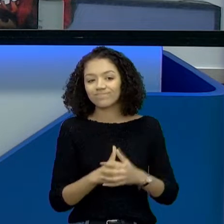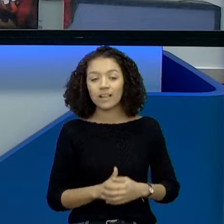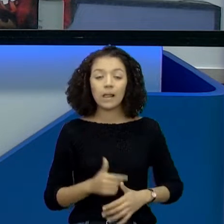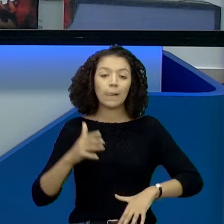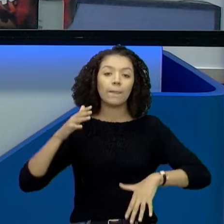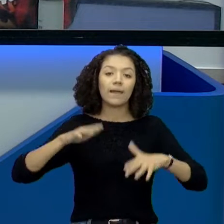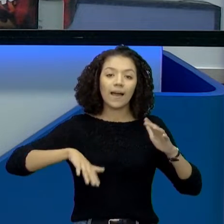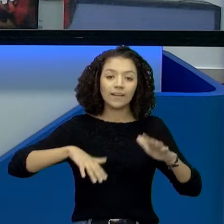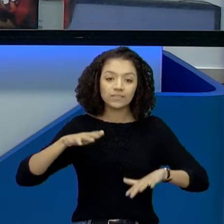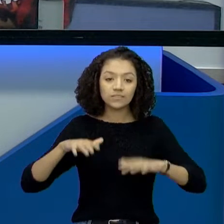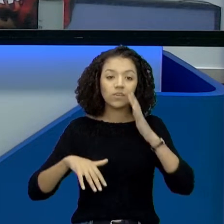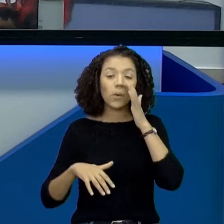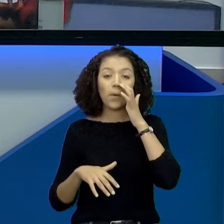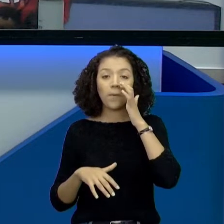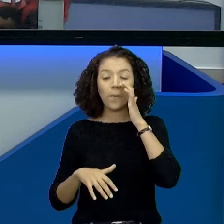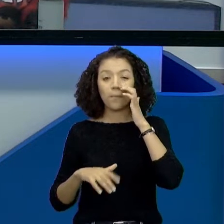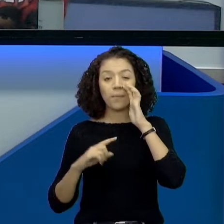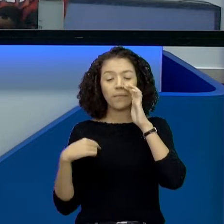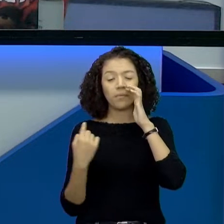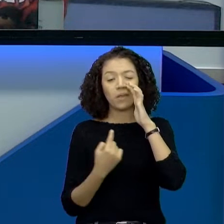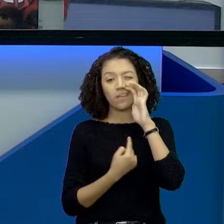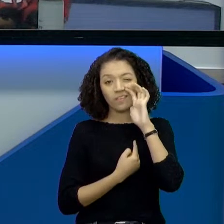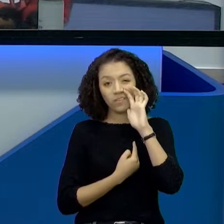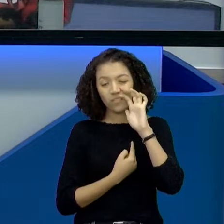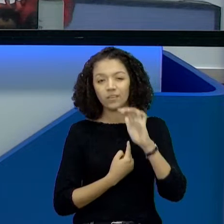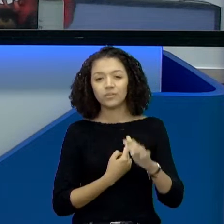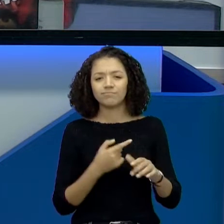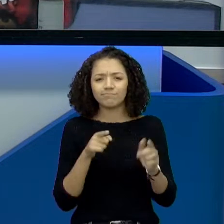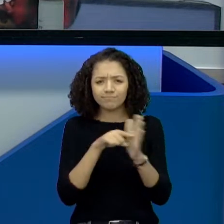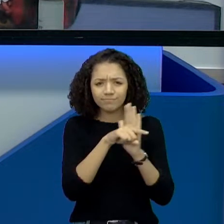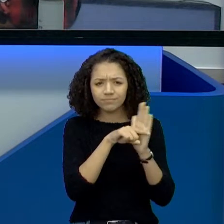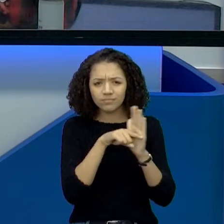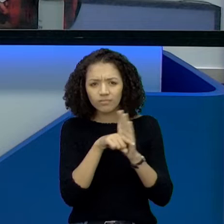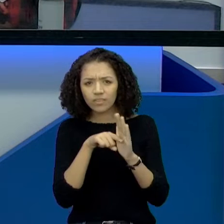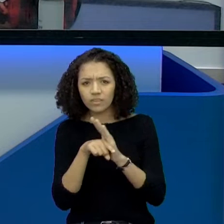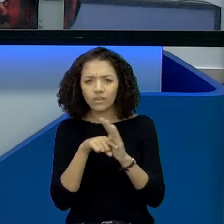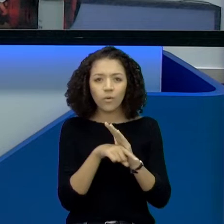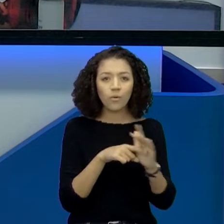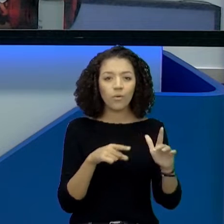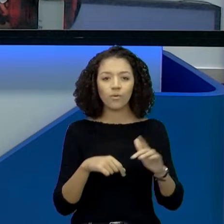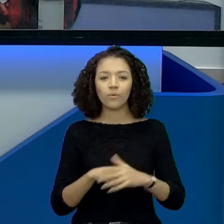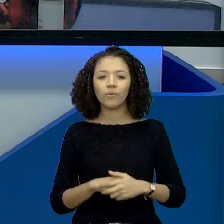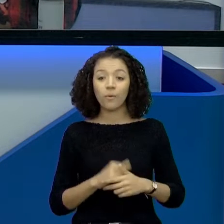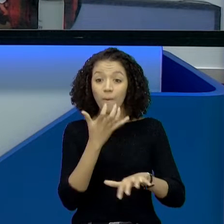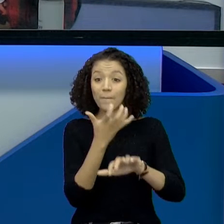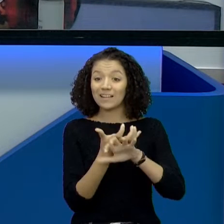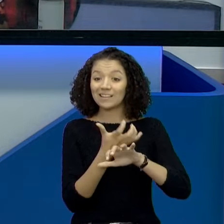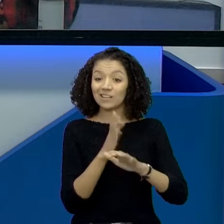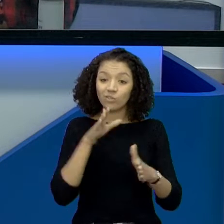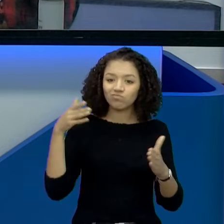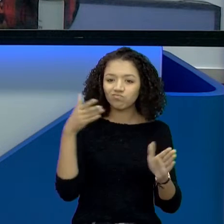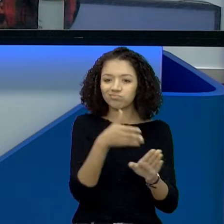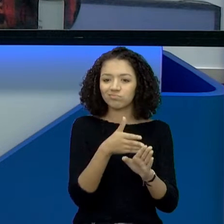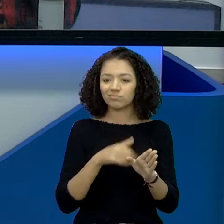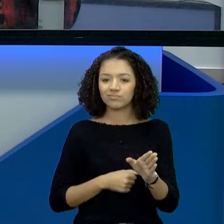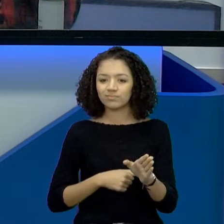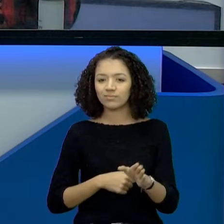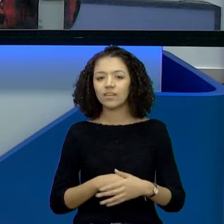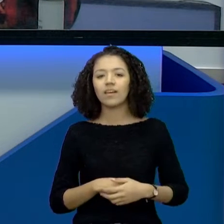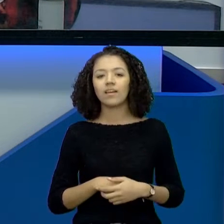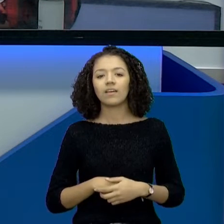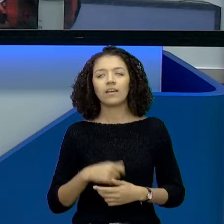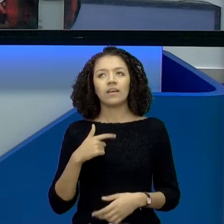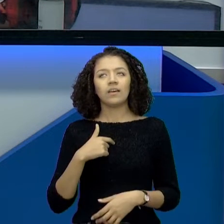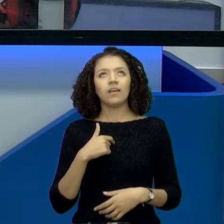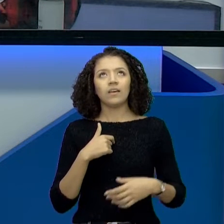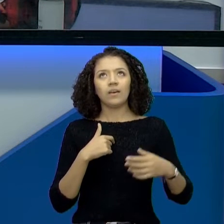em materiais mais específicos, a gente tem uma dificuldade imensa para encontrar. Sim, eu percebi isso também quando eu fiz uma